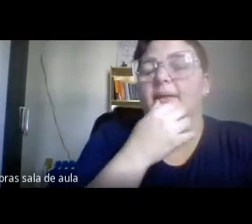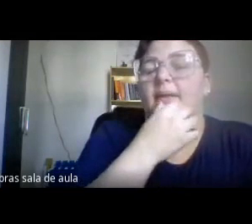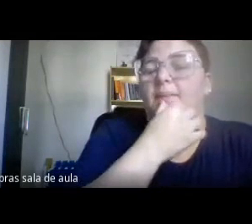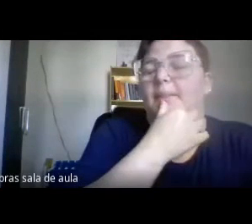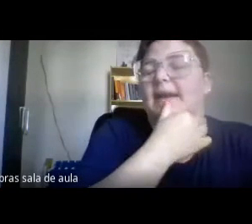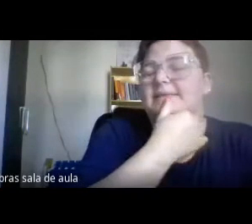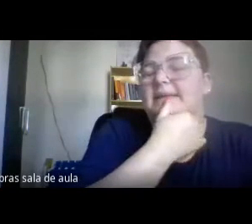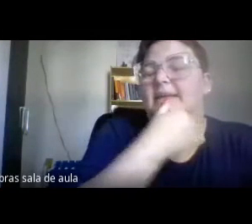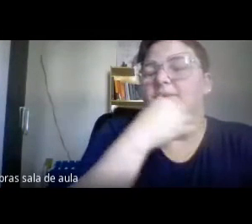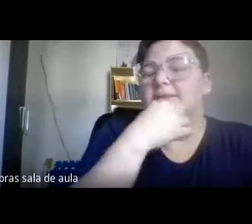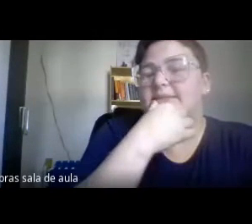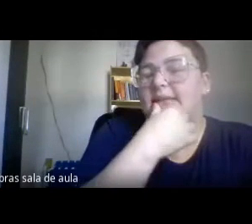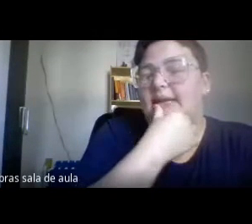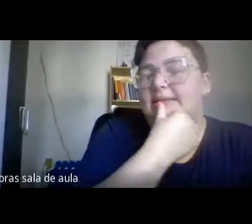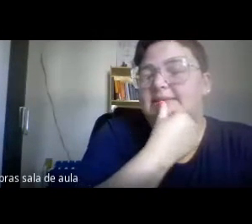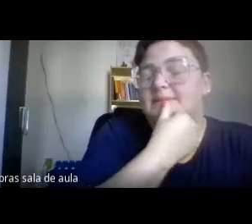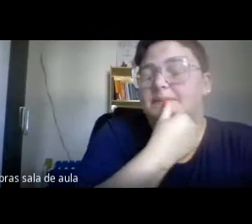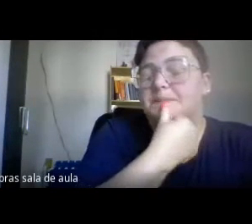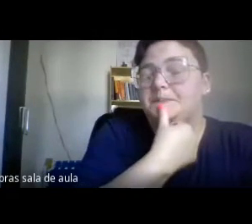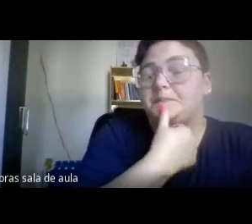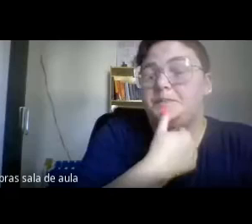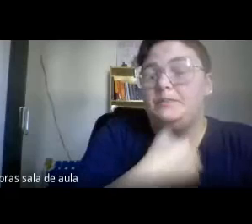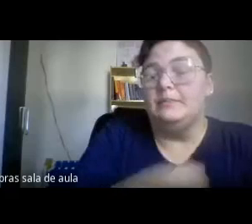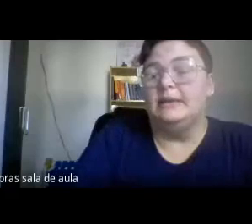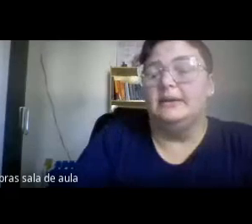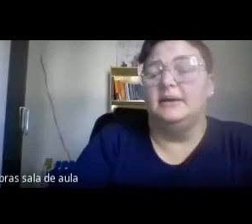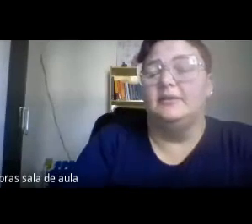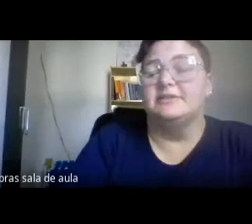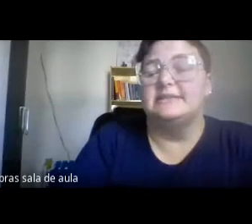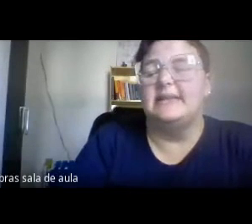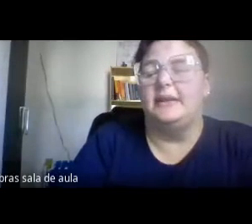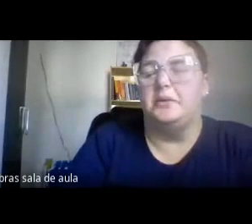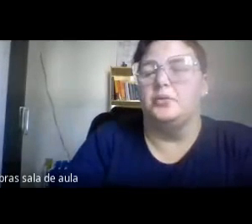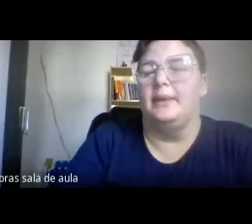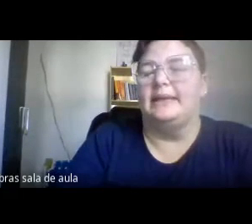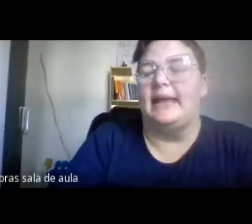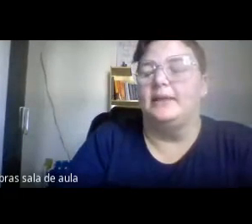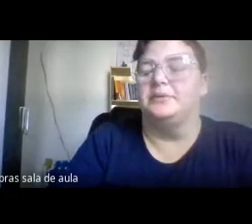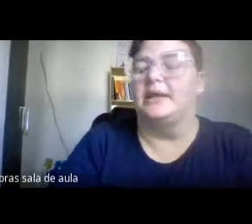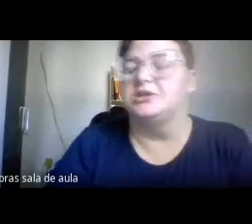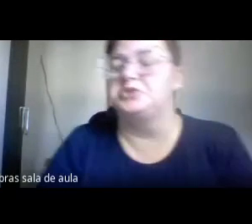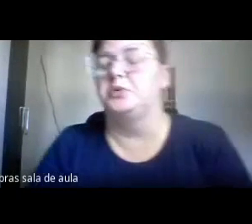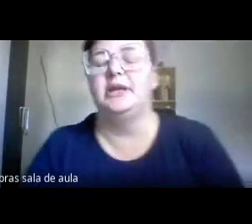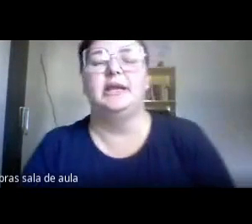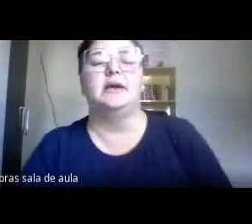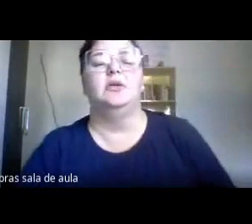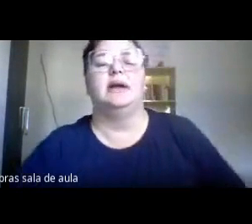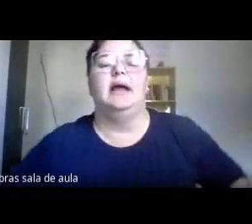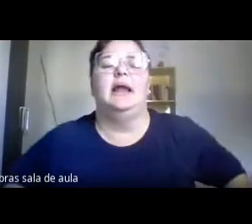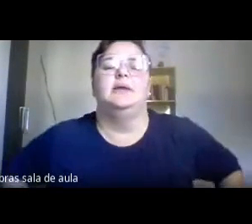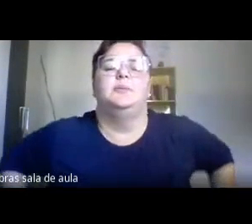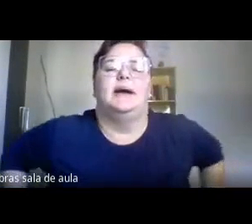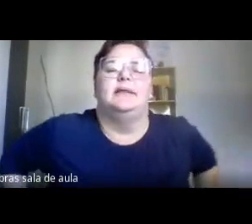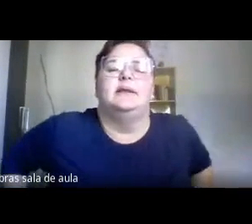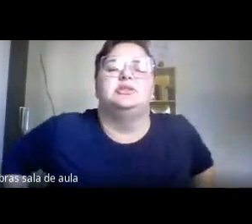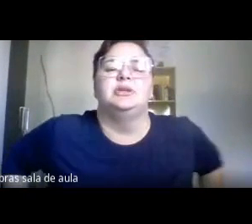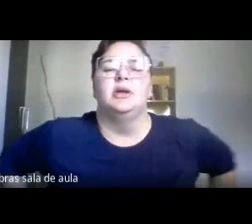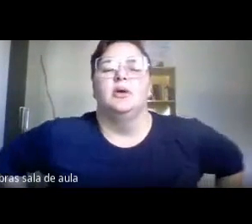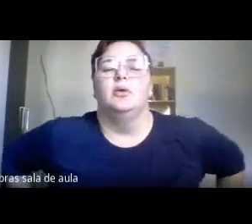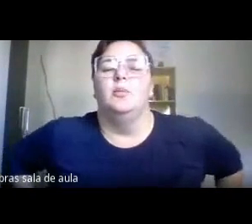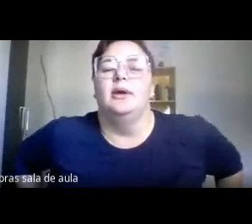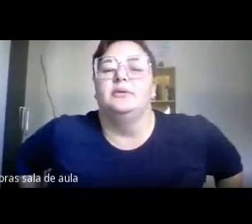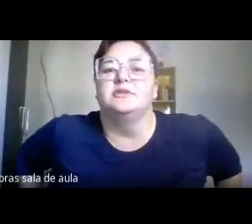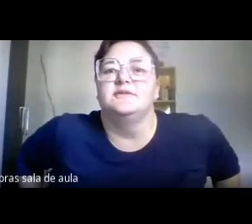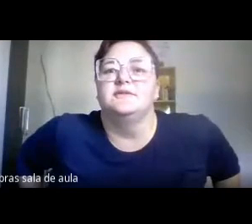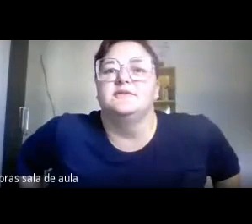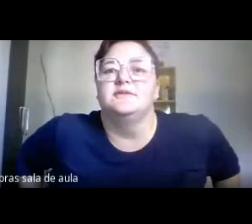né, mais da língua de sinais. Vocês teriam alguma ideia do que a gente poderia colocar lá no Padlet